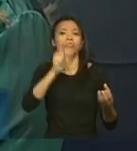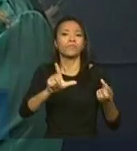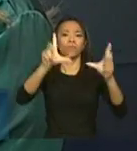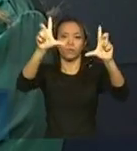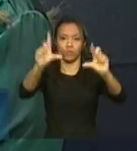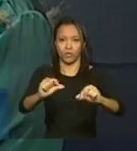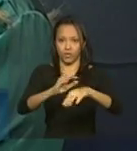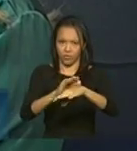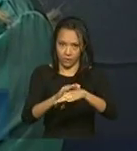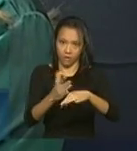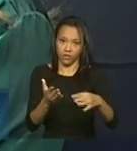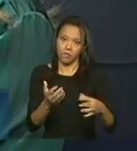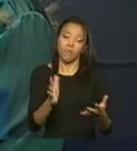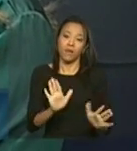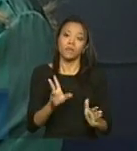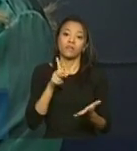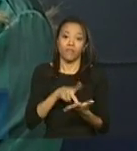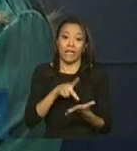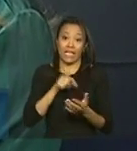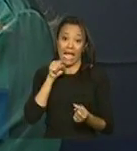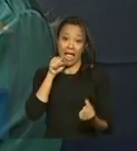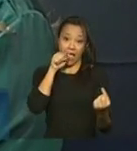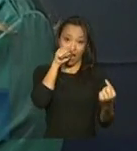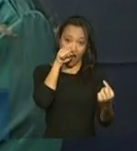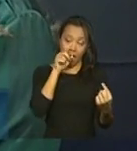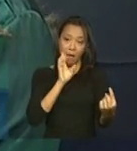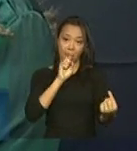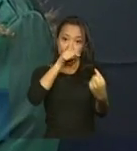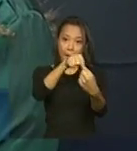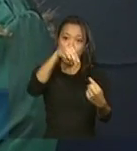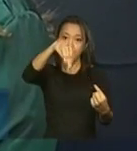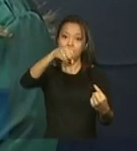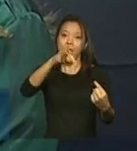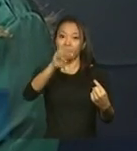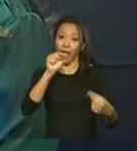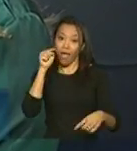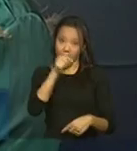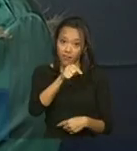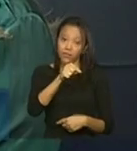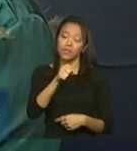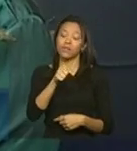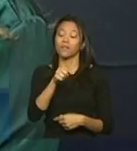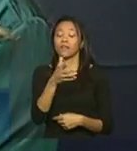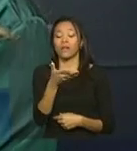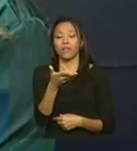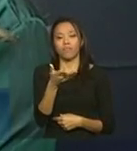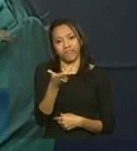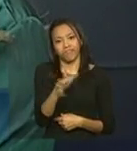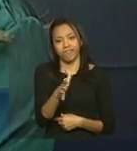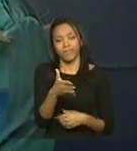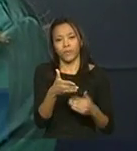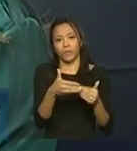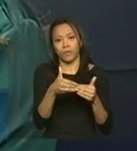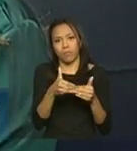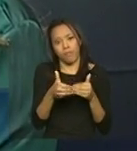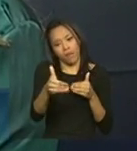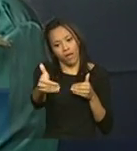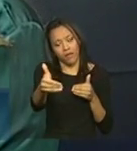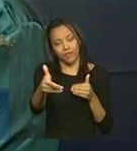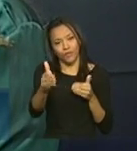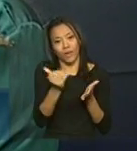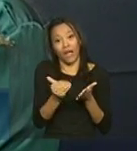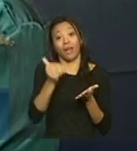Então, na verdade, essa meta ela foi algumas vezes... o prazo foi algumas vezes